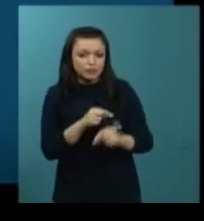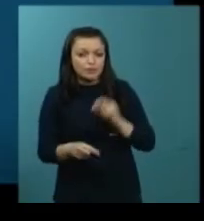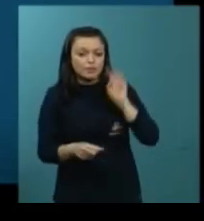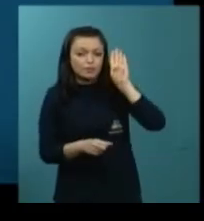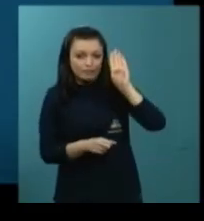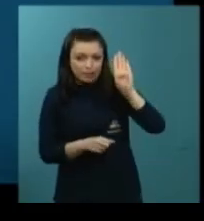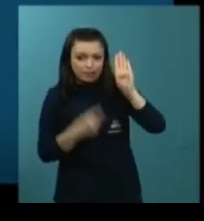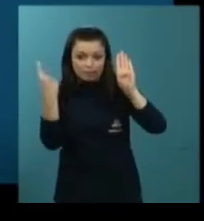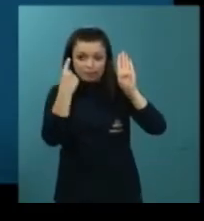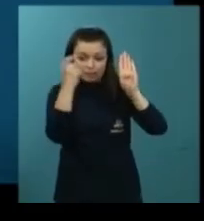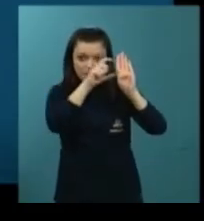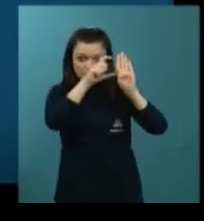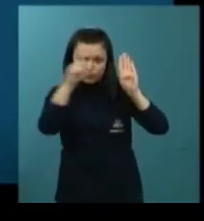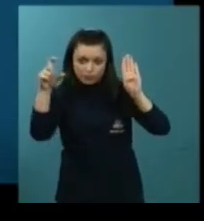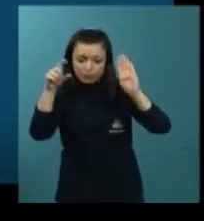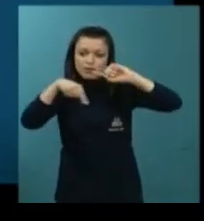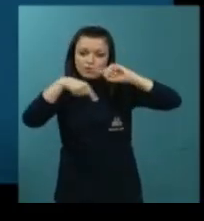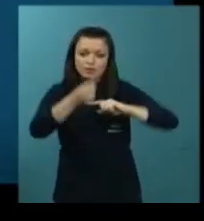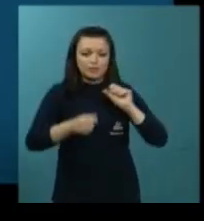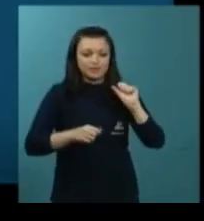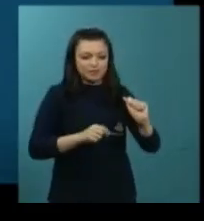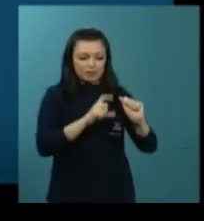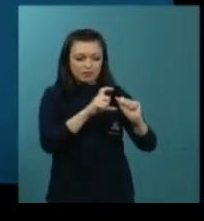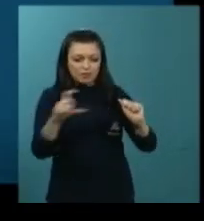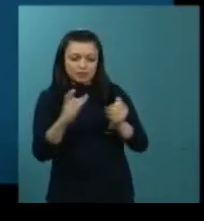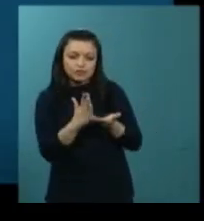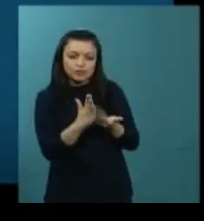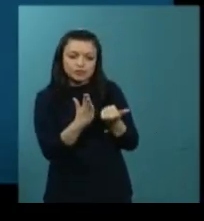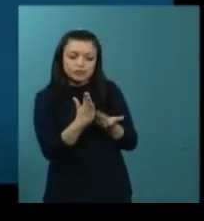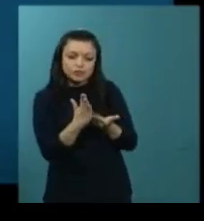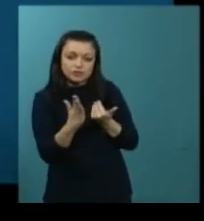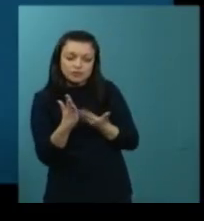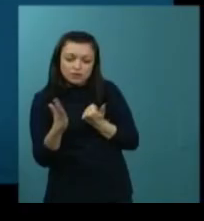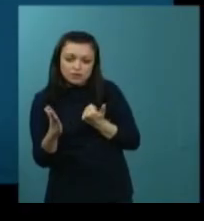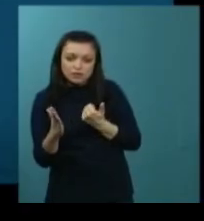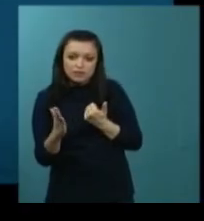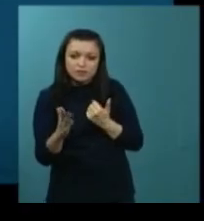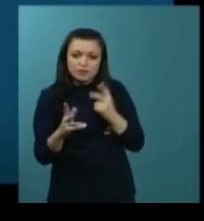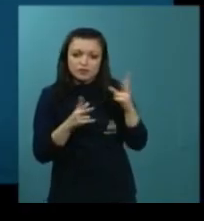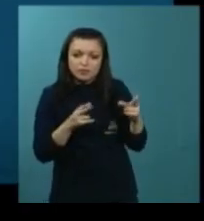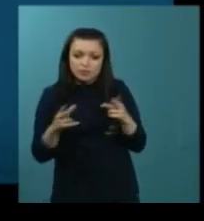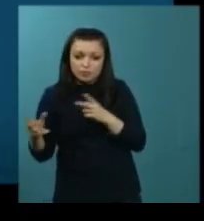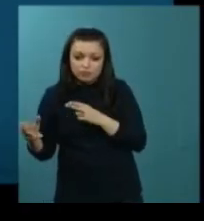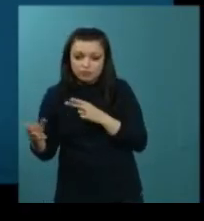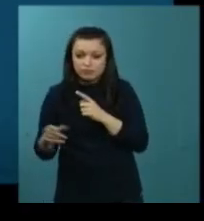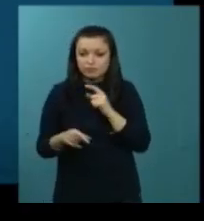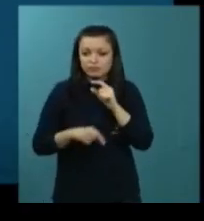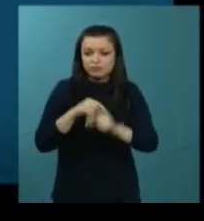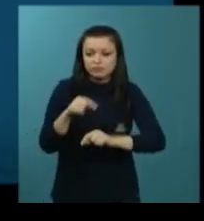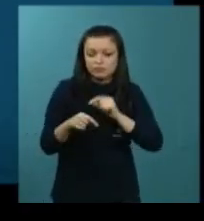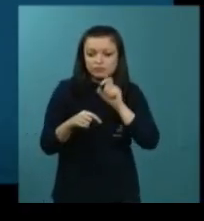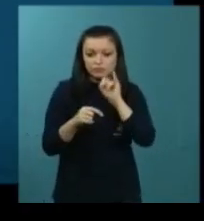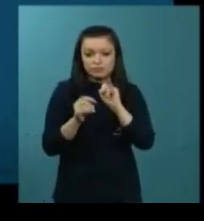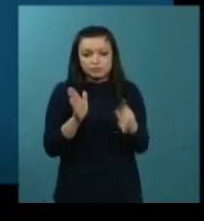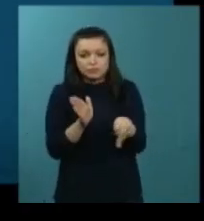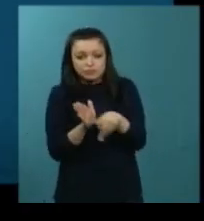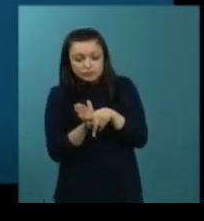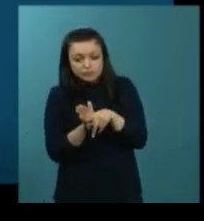B e subtrair, tirar os elementos que